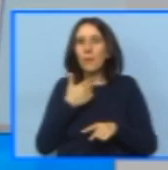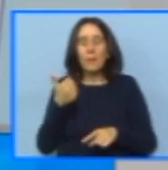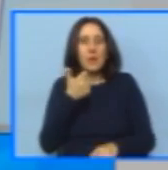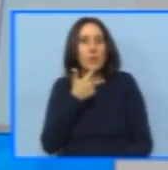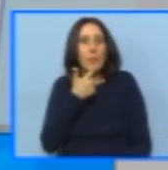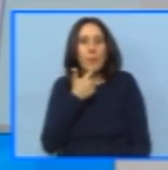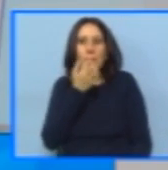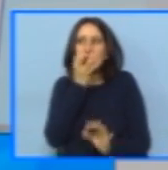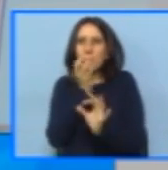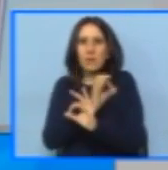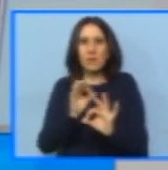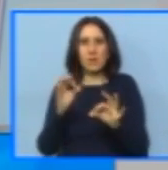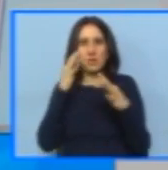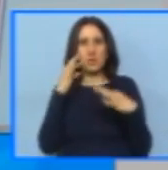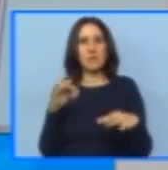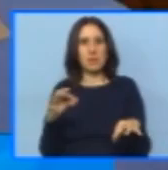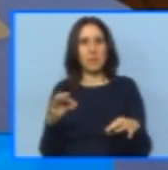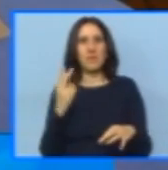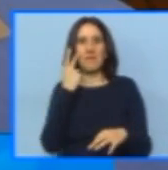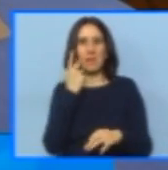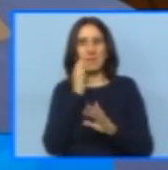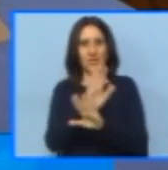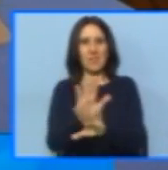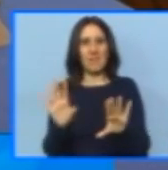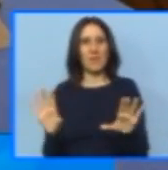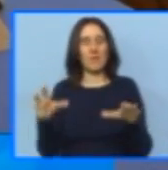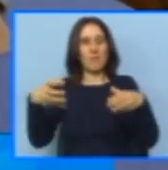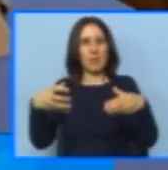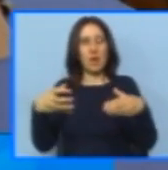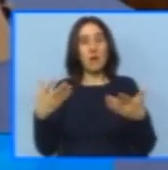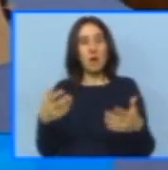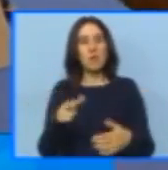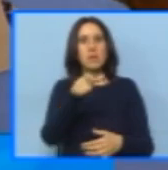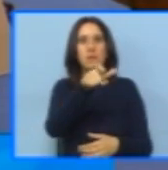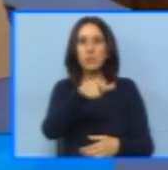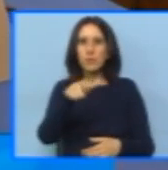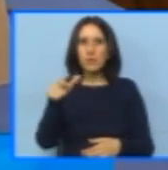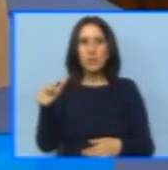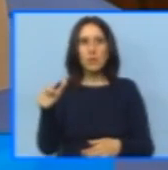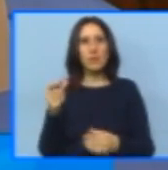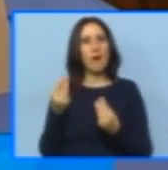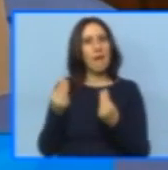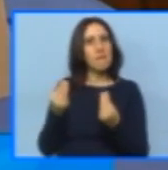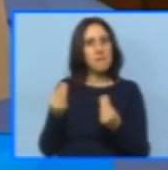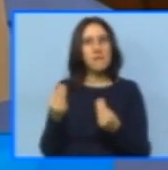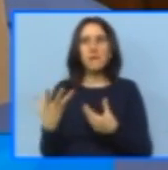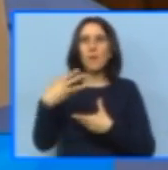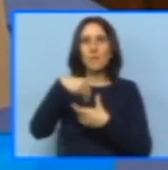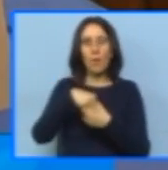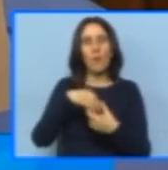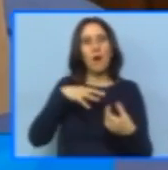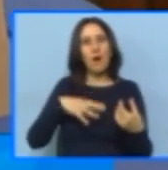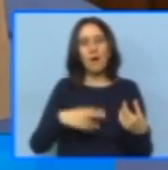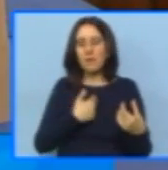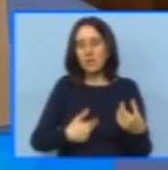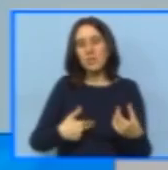profunda, tão maravilhosa e simples a vida que eles levavam em comunidade, que as pessoas gostavam e queriam entrar e ser